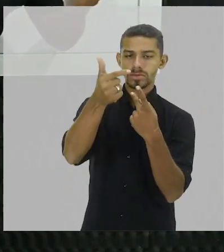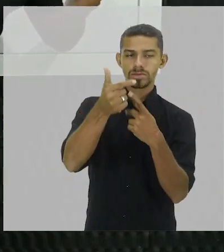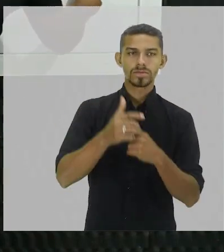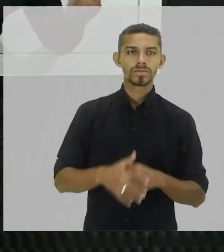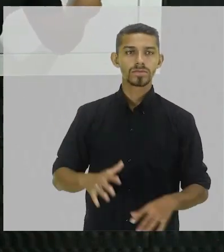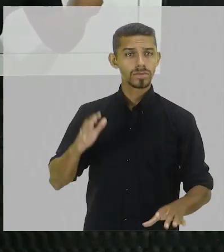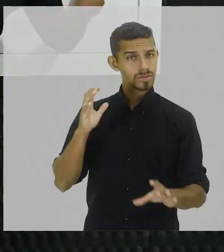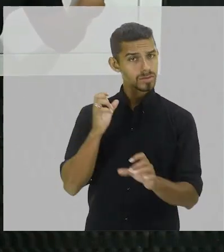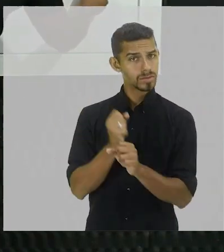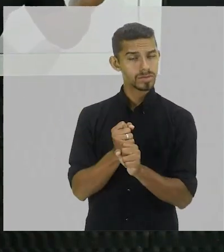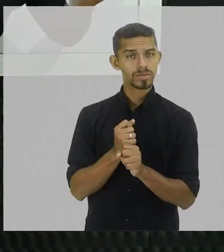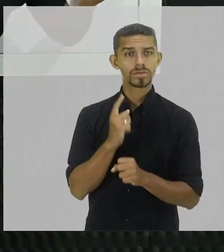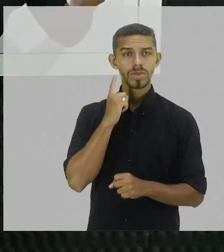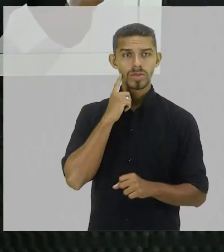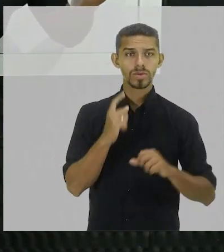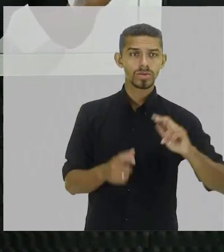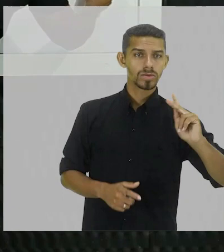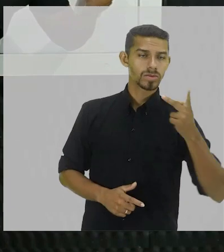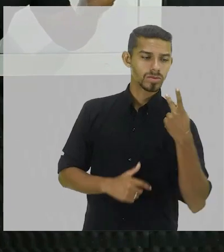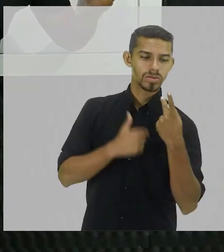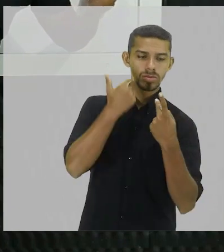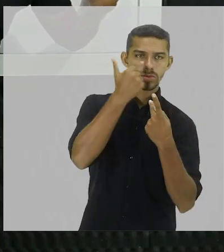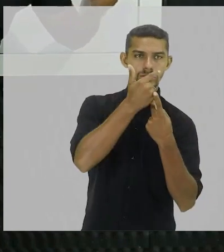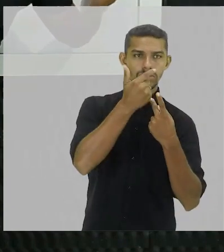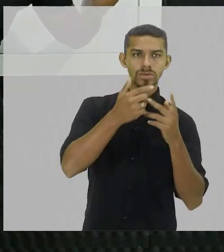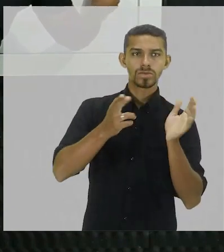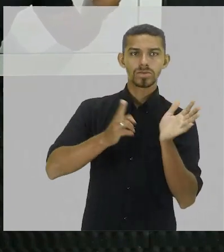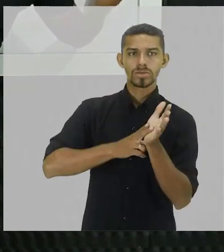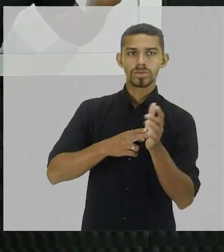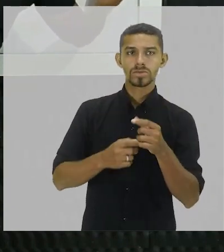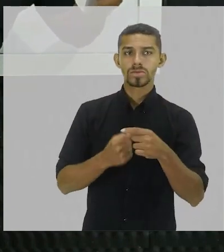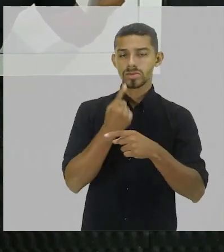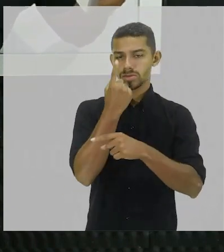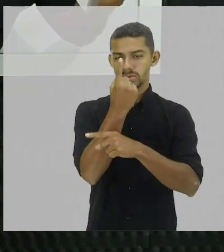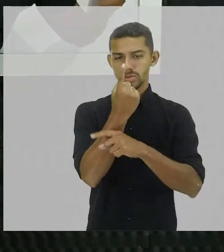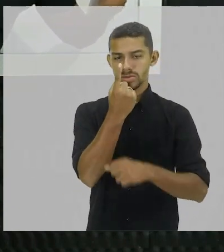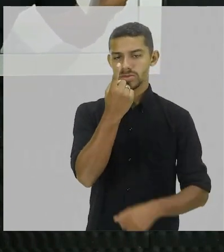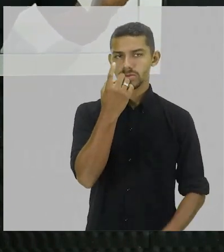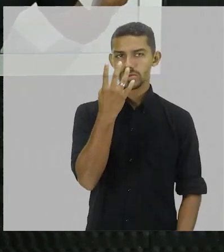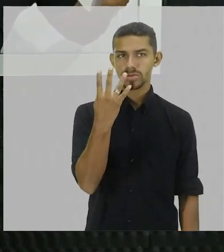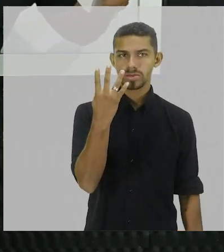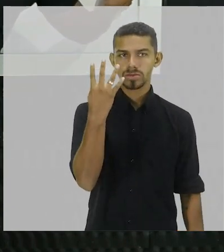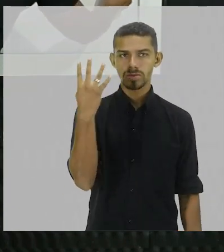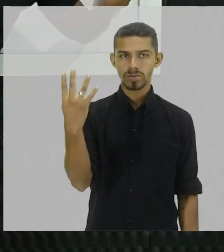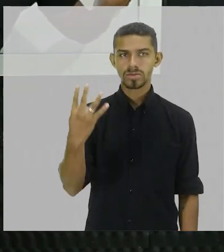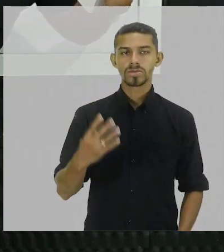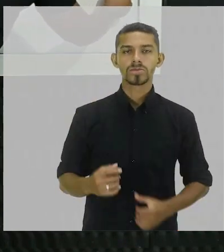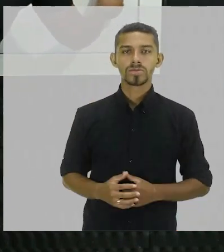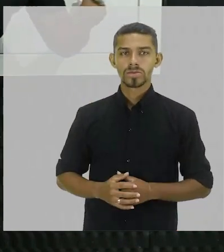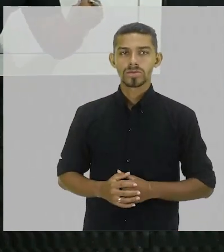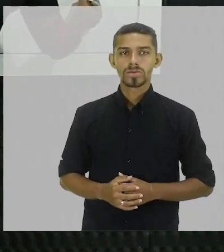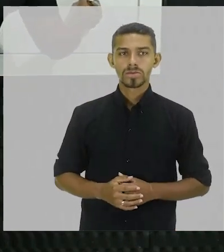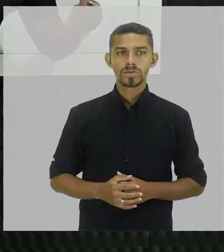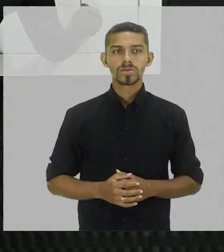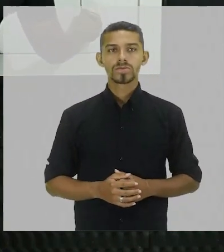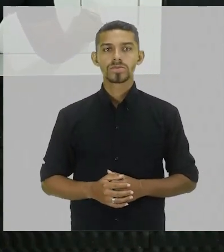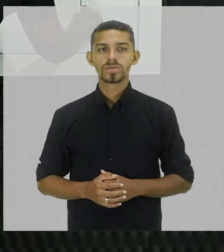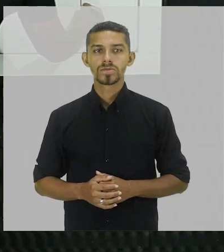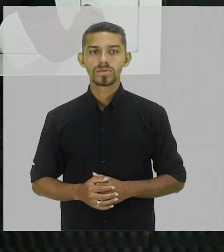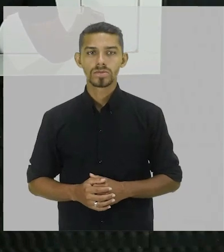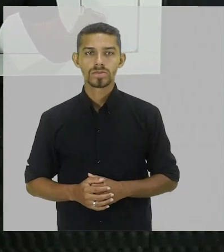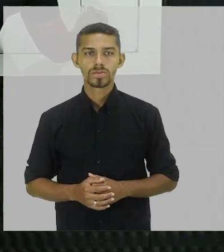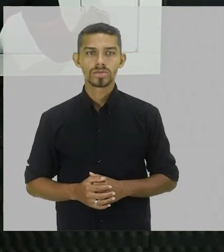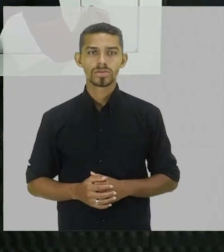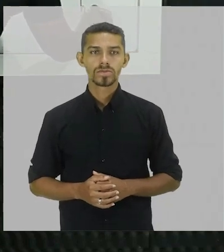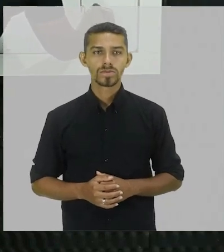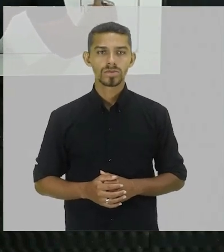Então, nós temos que h ao quadrado vai ser igual a 144. Se você tira a raiz quadrada